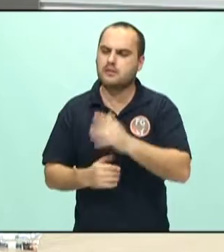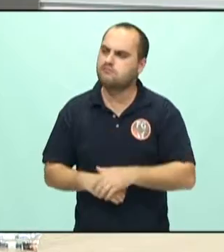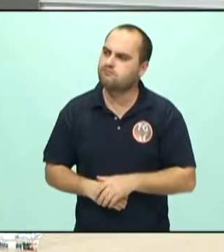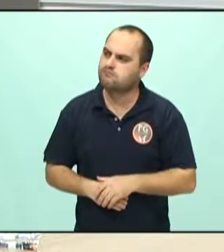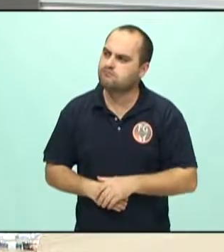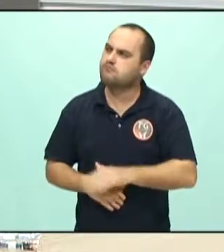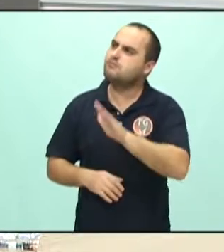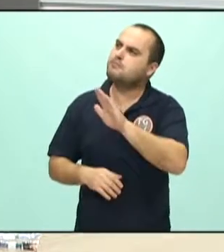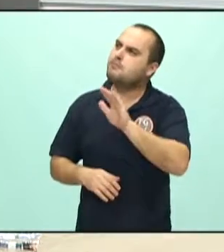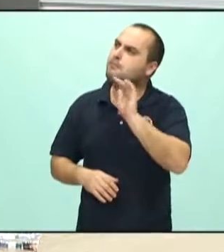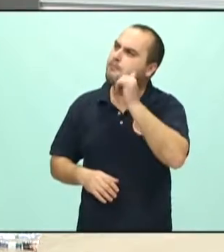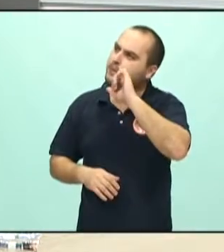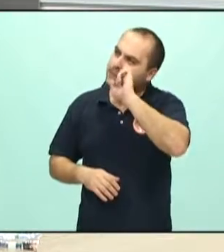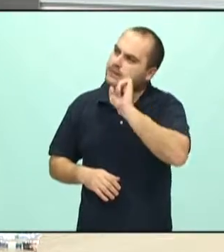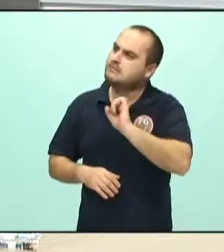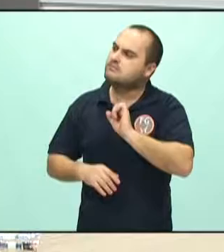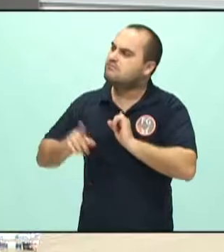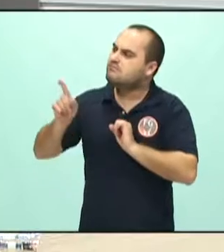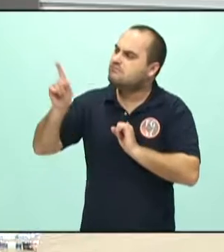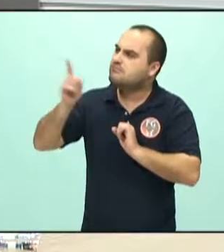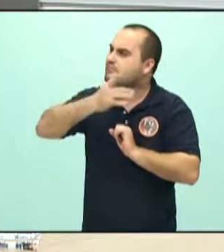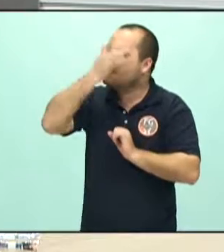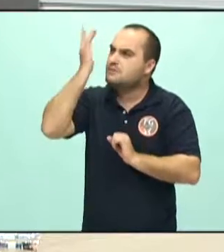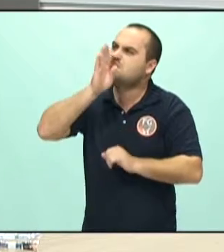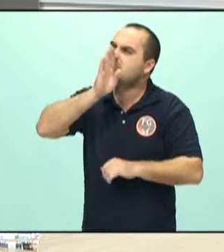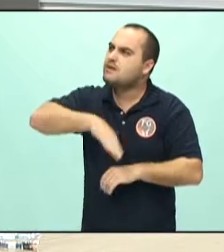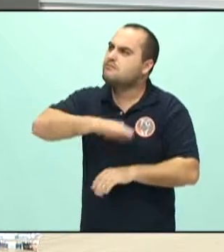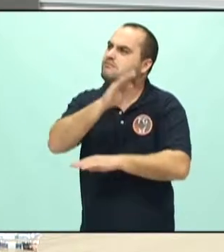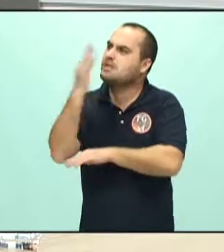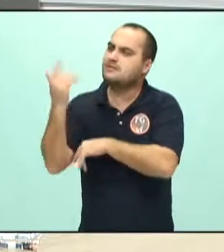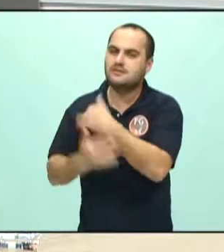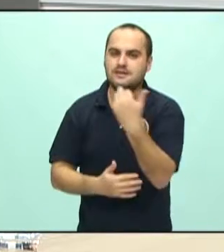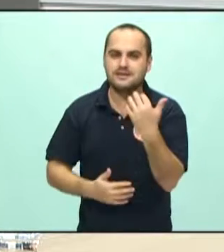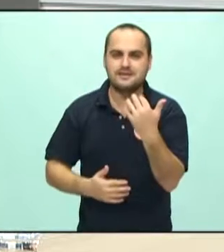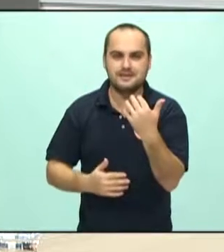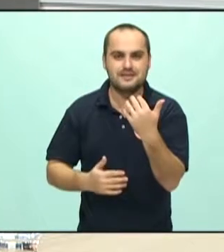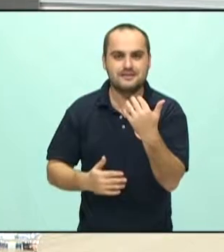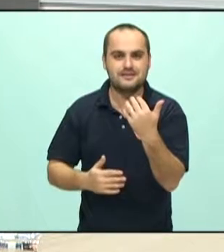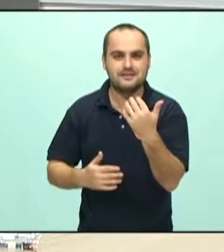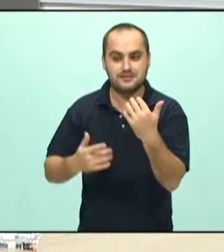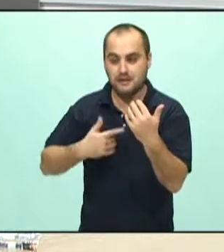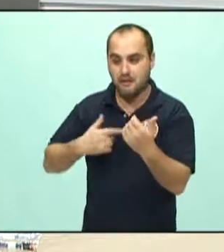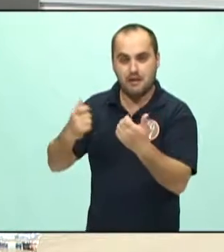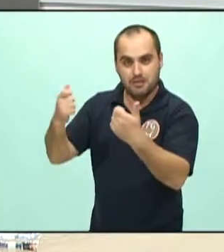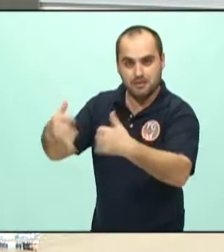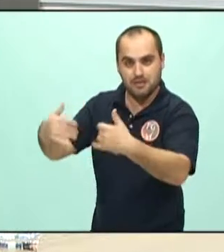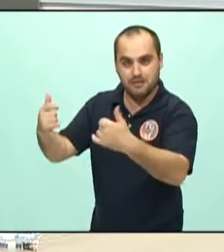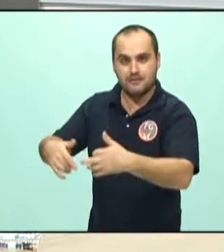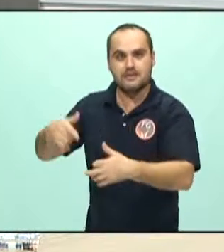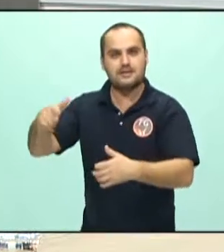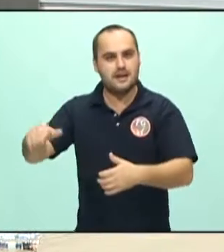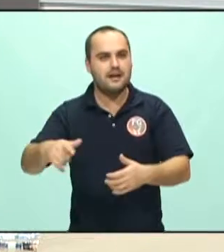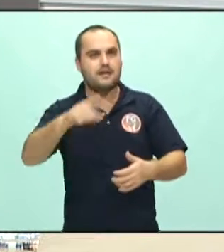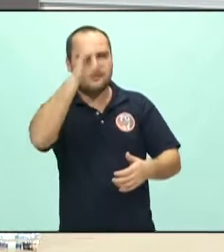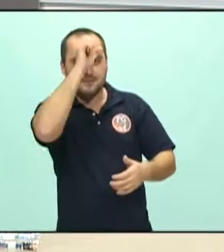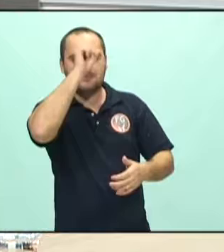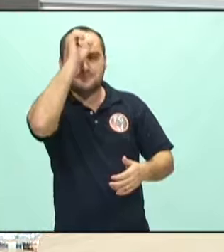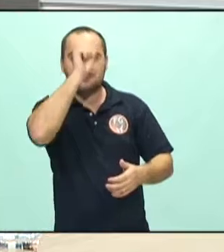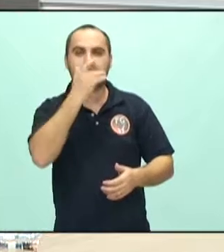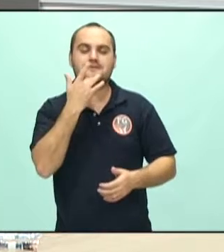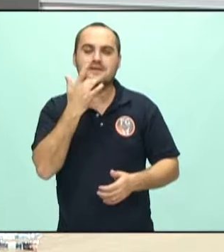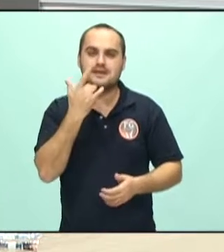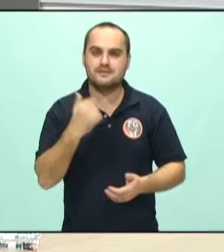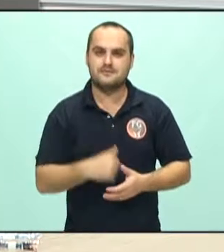que essa pessoa fez faz mal pra natureza então eles acabam replicando aquilo que a gente fala no nosso dia-a-dia essas crianças os